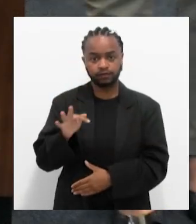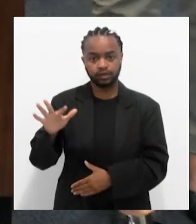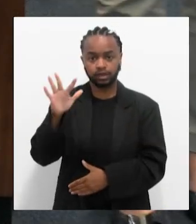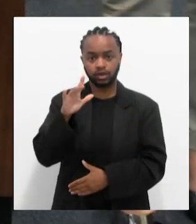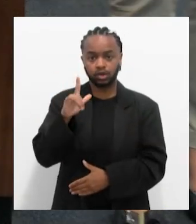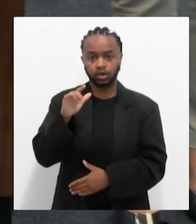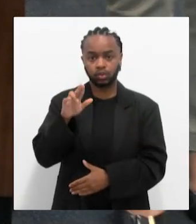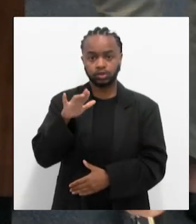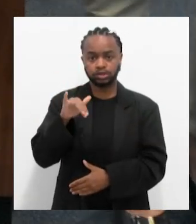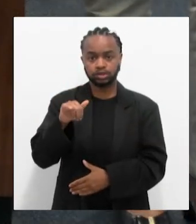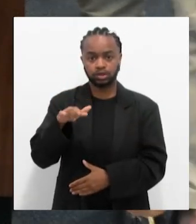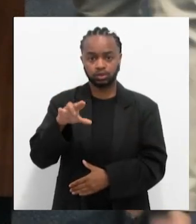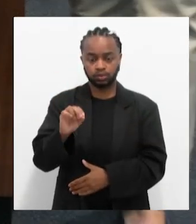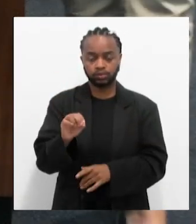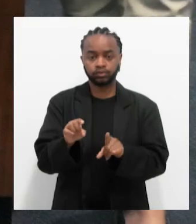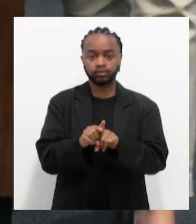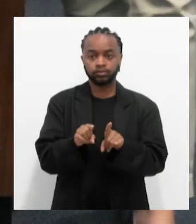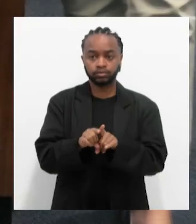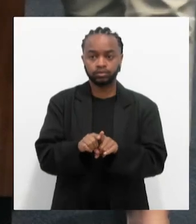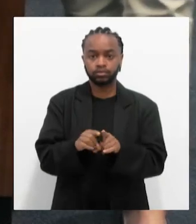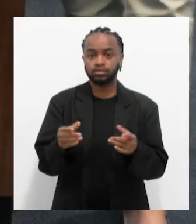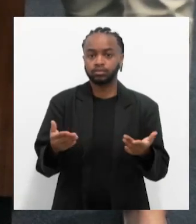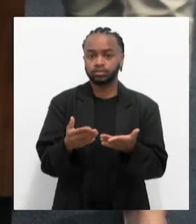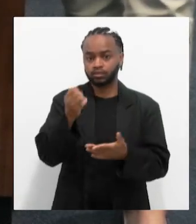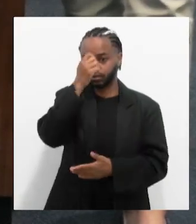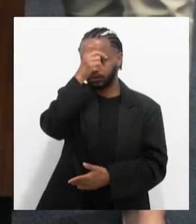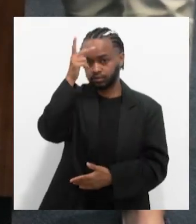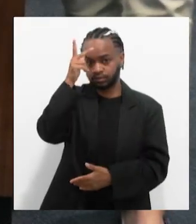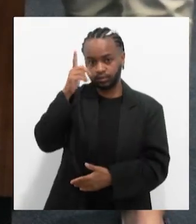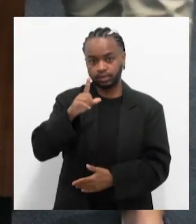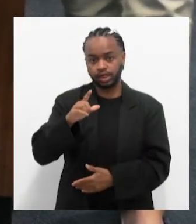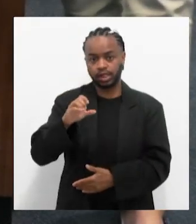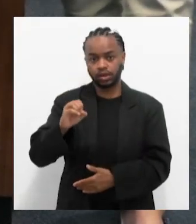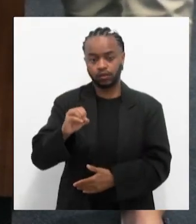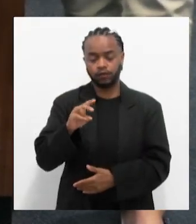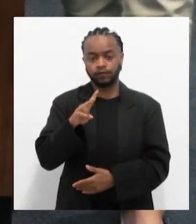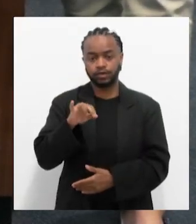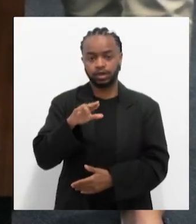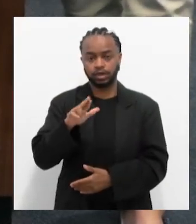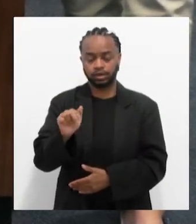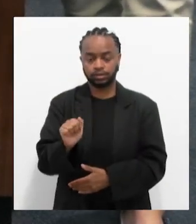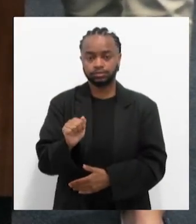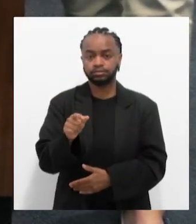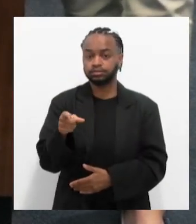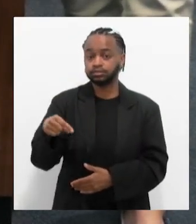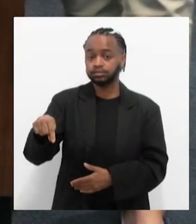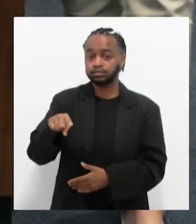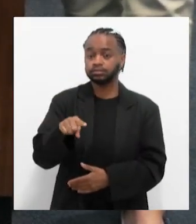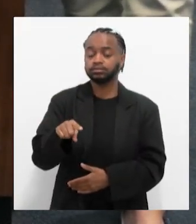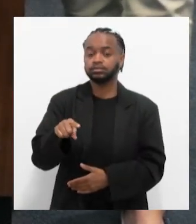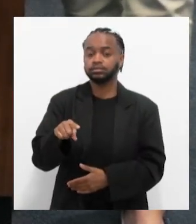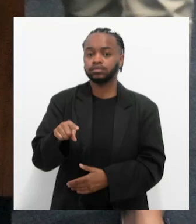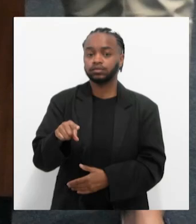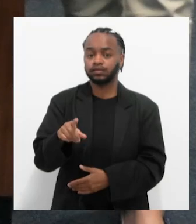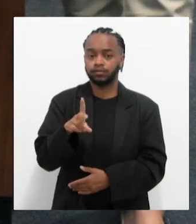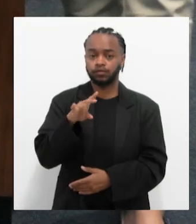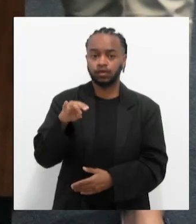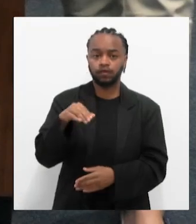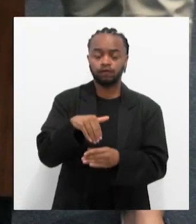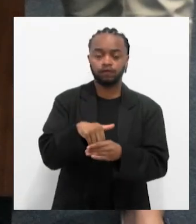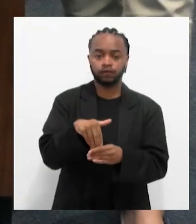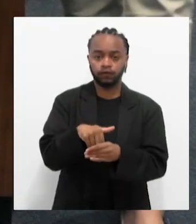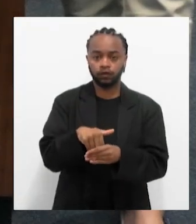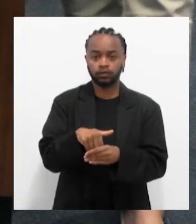Luciano Vieira, e o atual prefeito Léo Vieira, eles são inclinados a